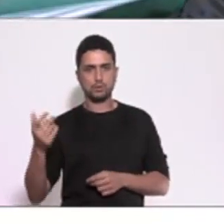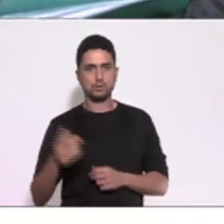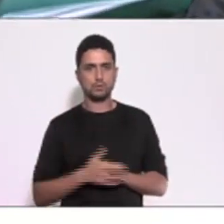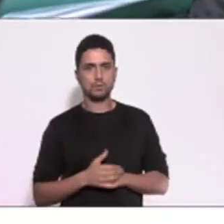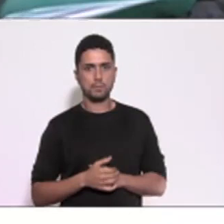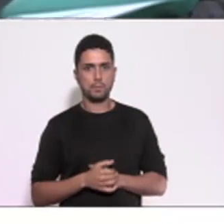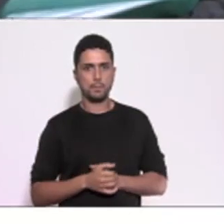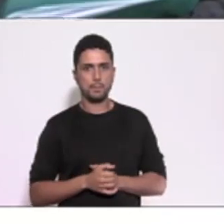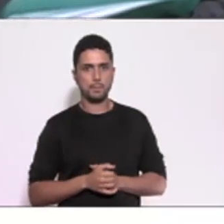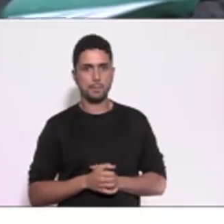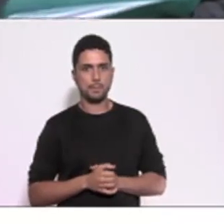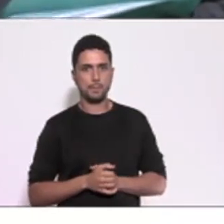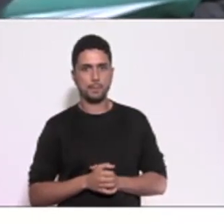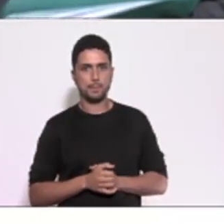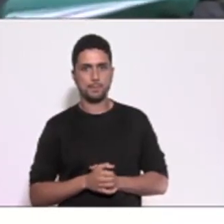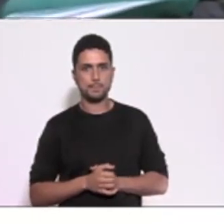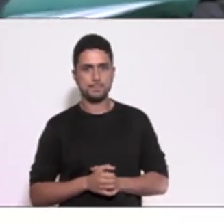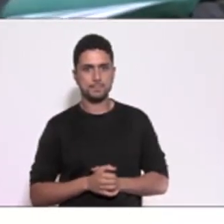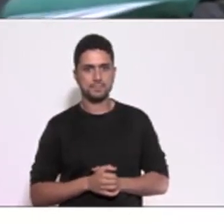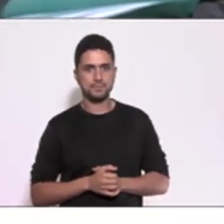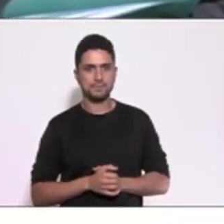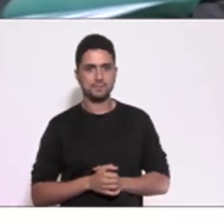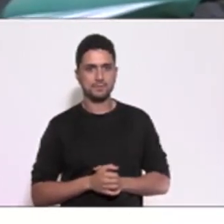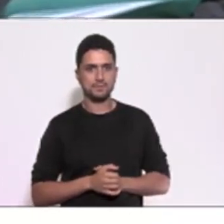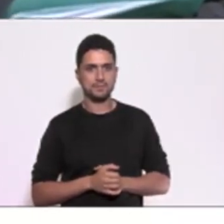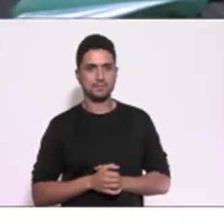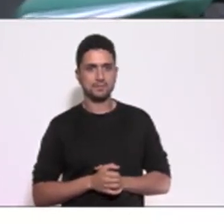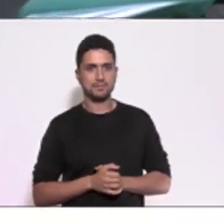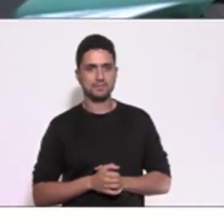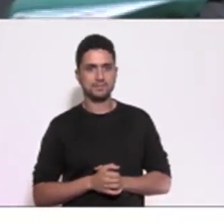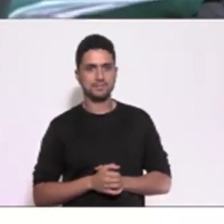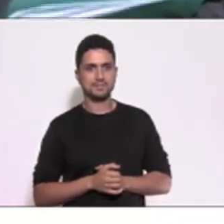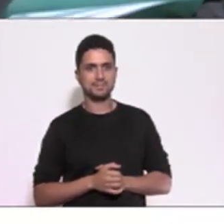palavra. O senhor está autorizado.